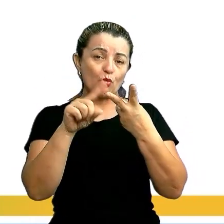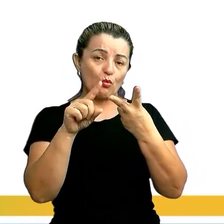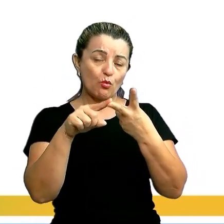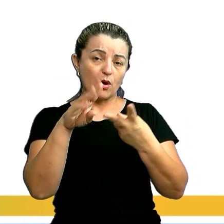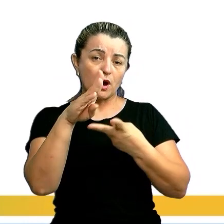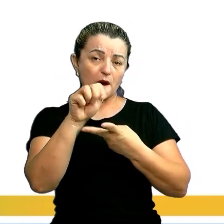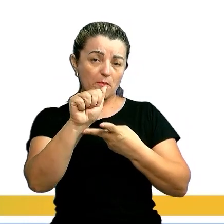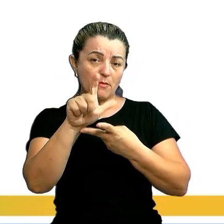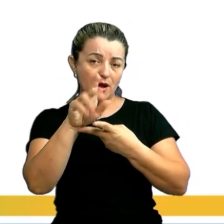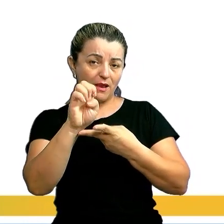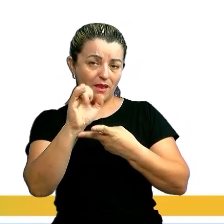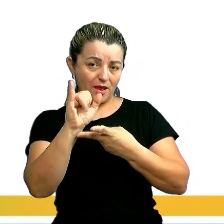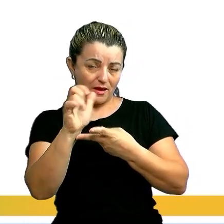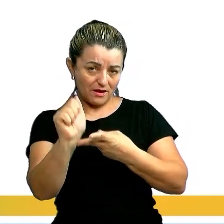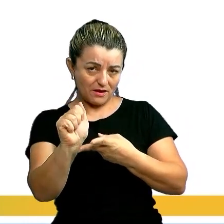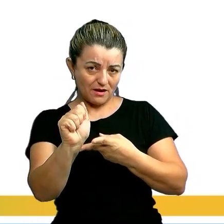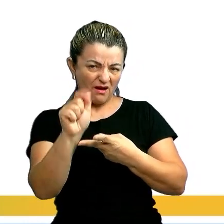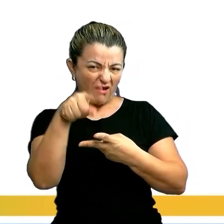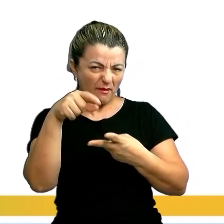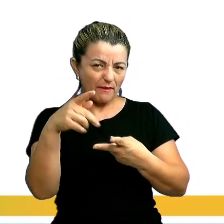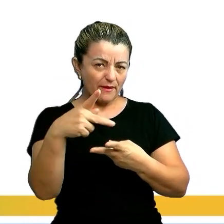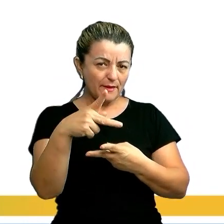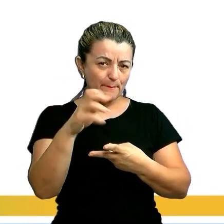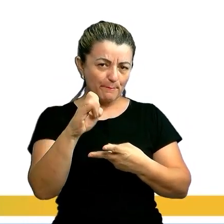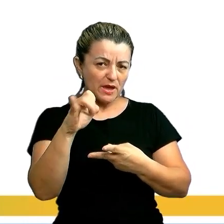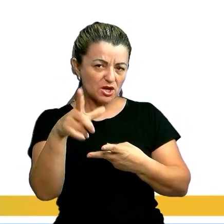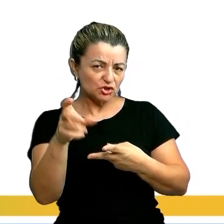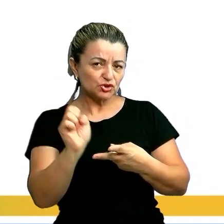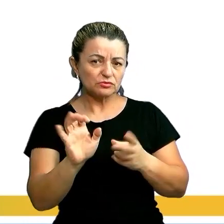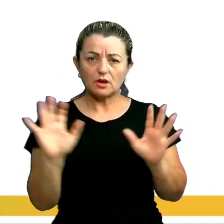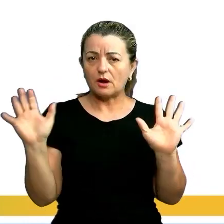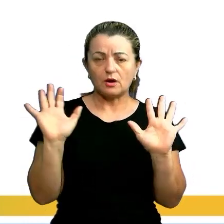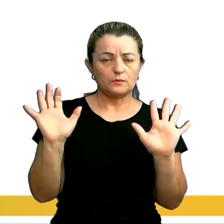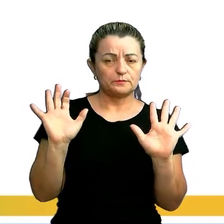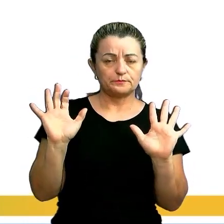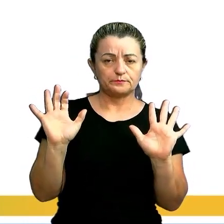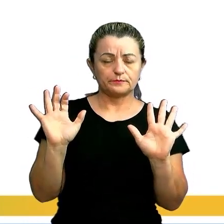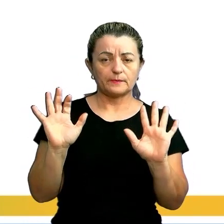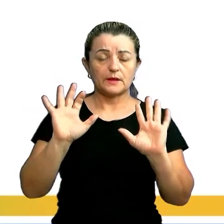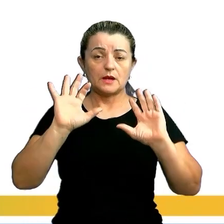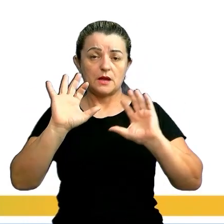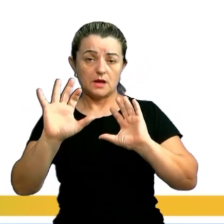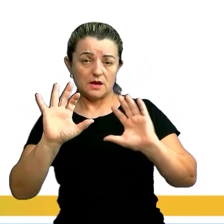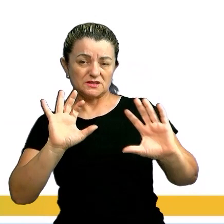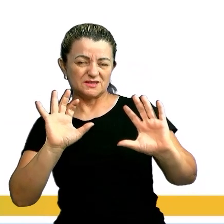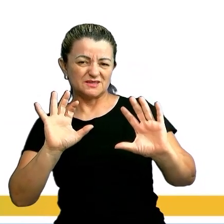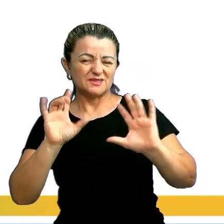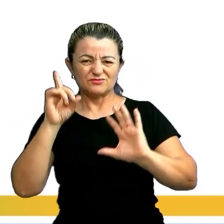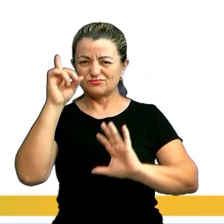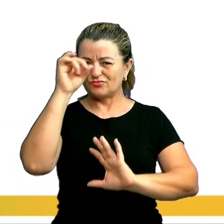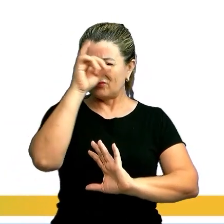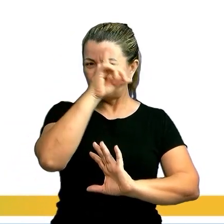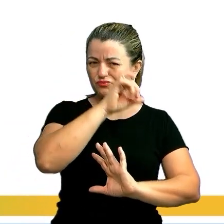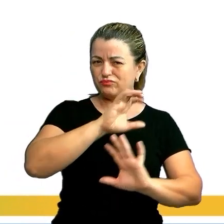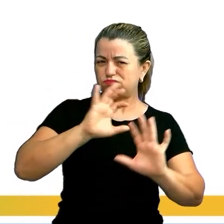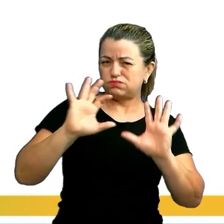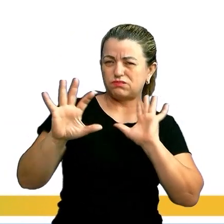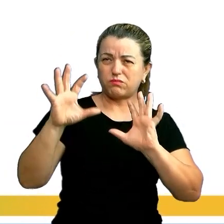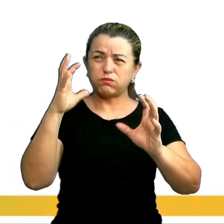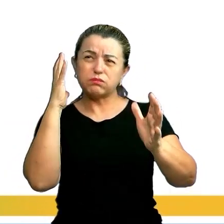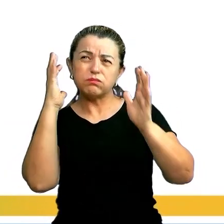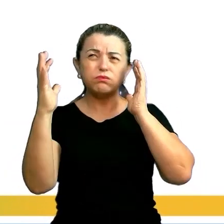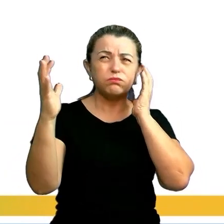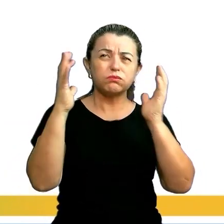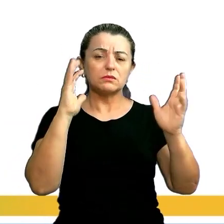O mesmo ocorre com outros grupos. Sobre essa confusão na